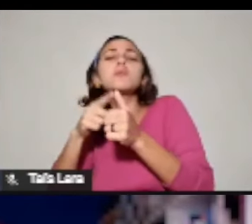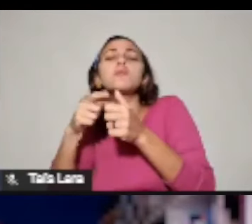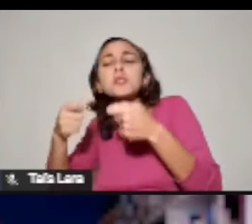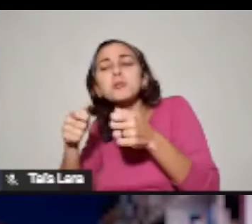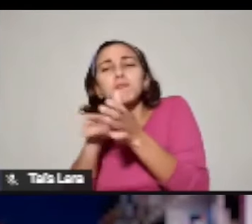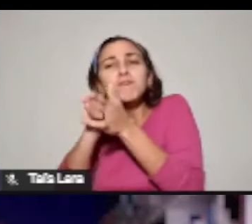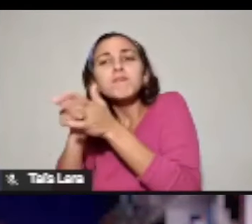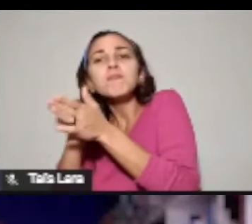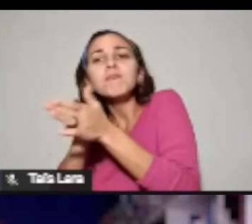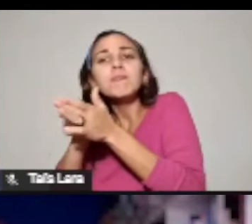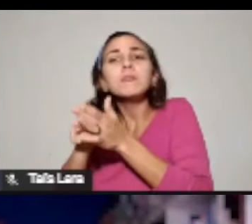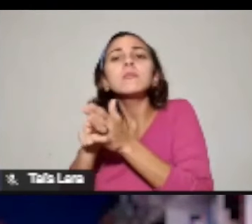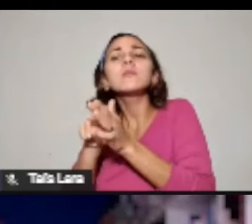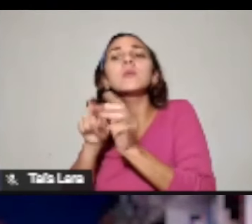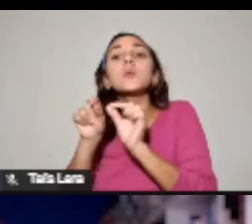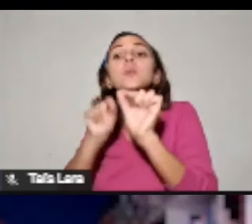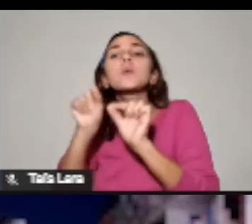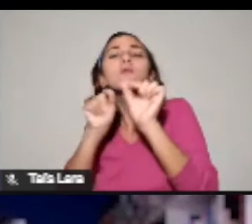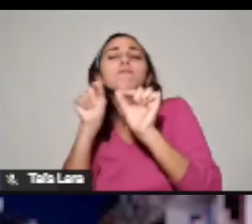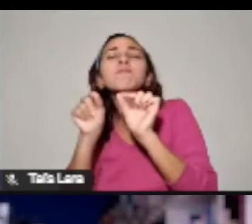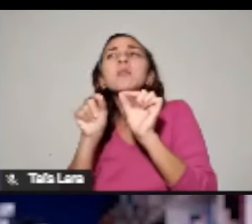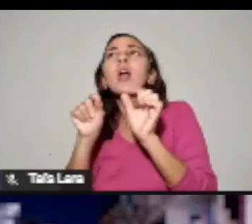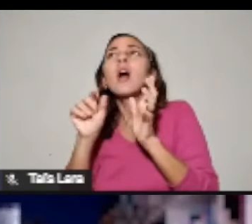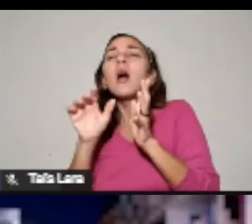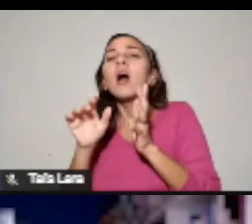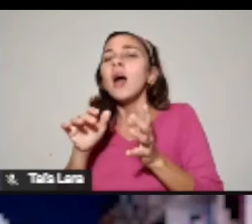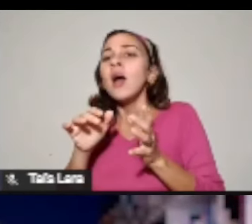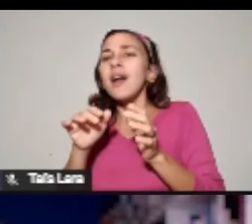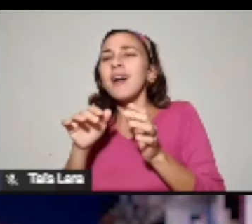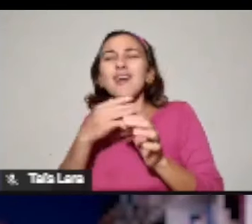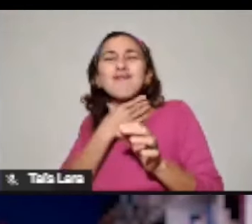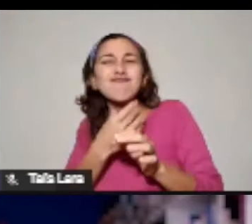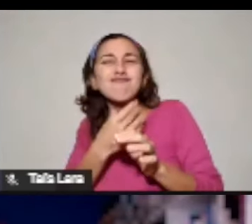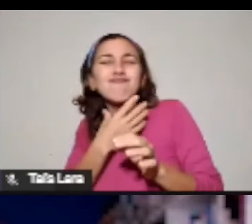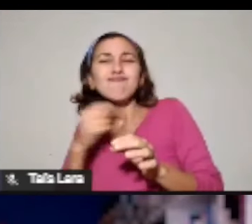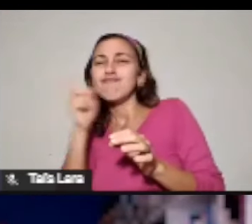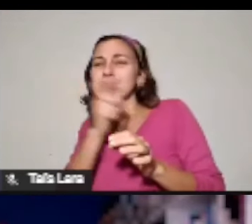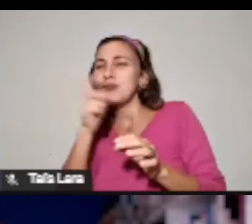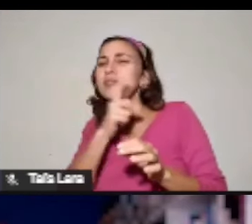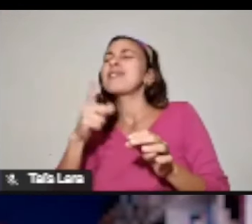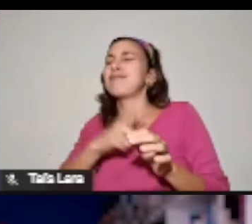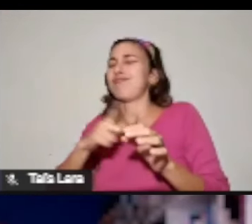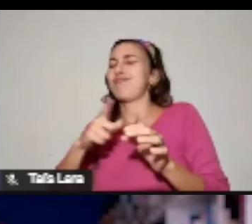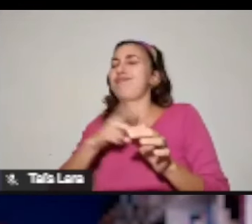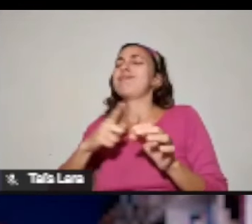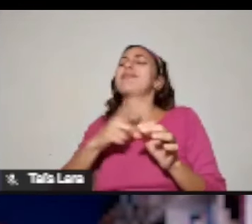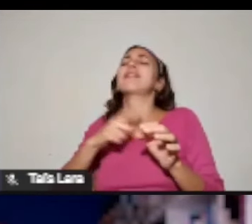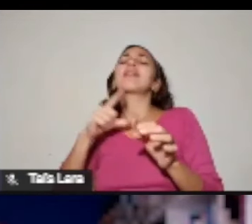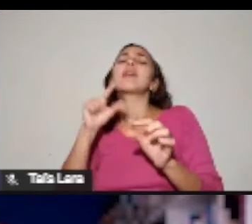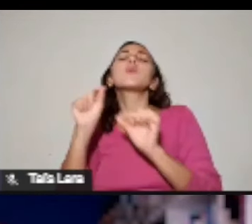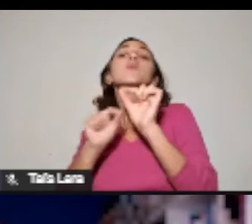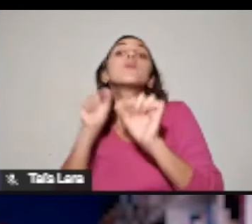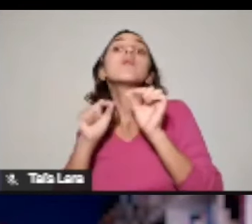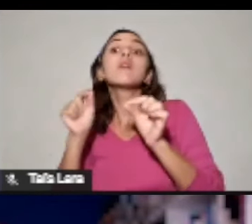falar, destruir não, afastar, há um mito que está por aí. Quais são os outros?